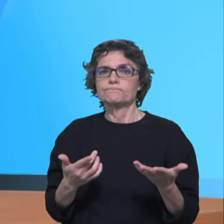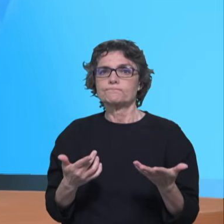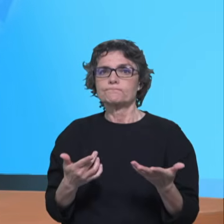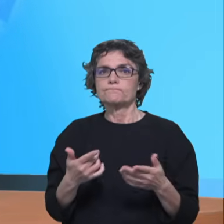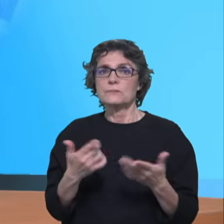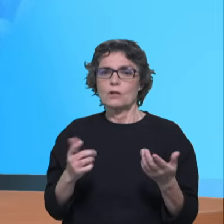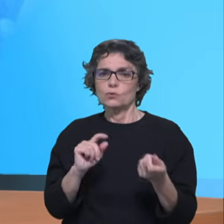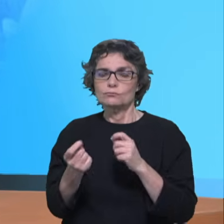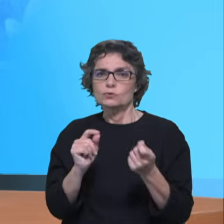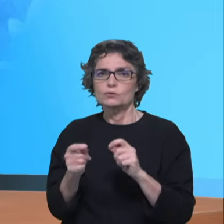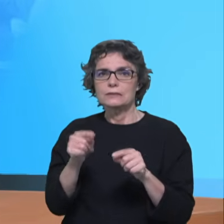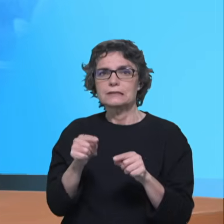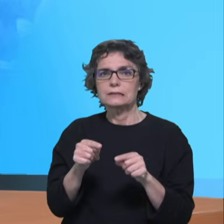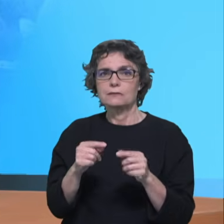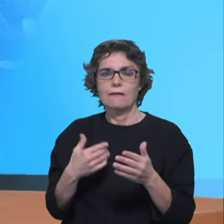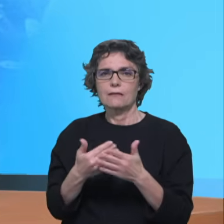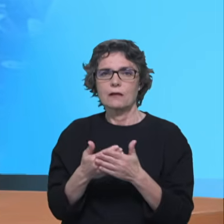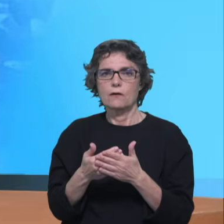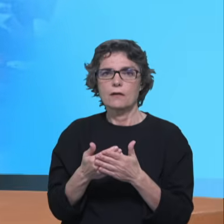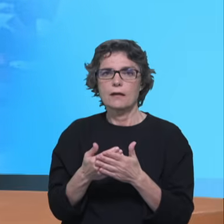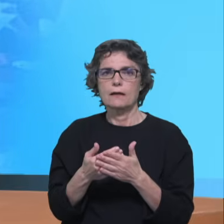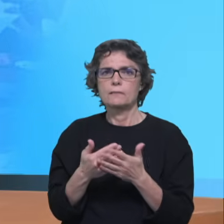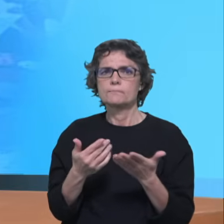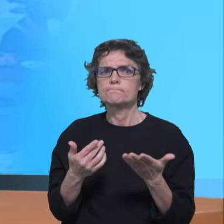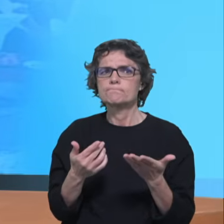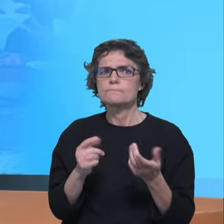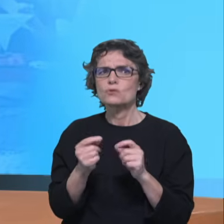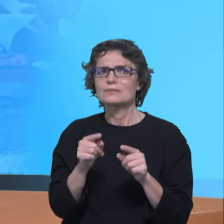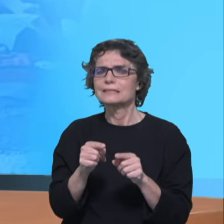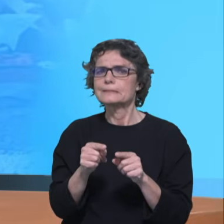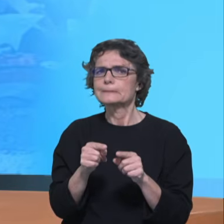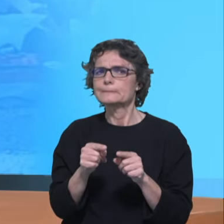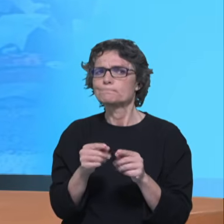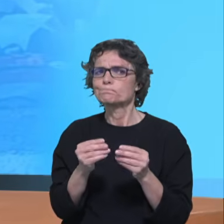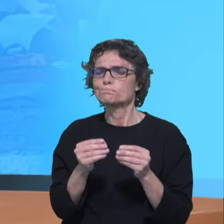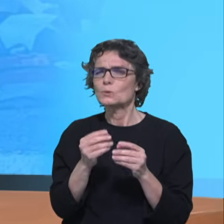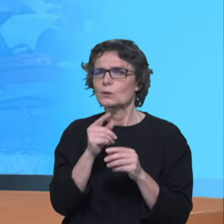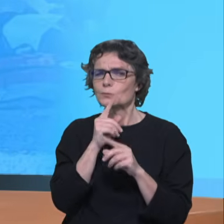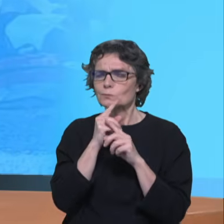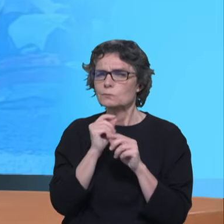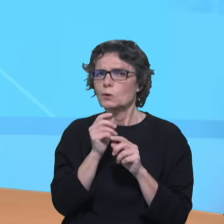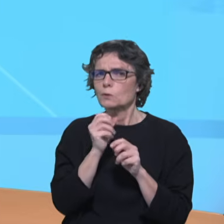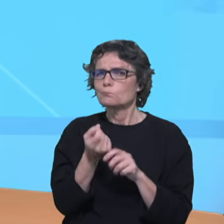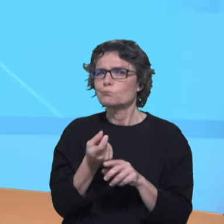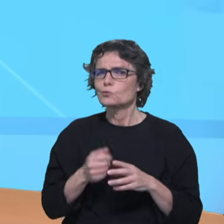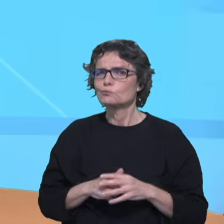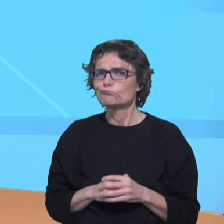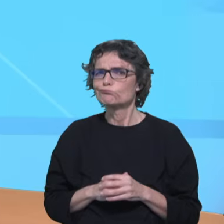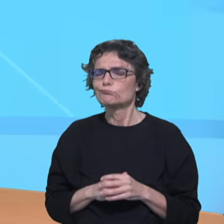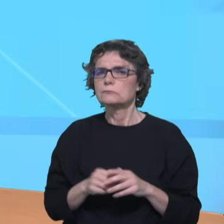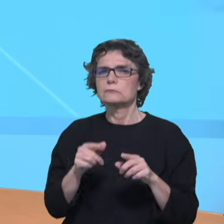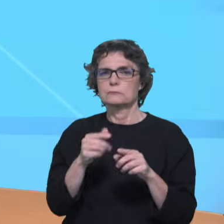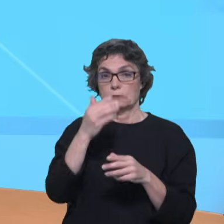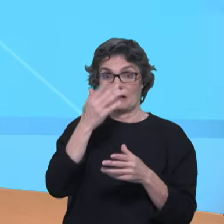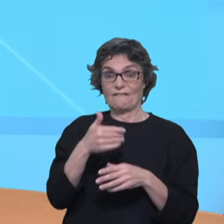nestas discussões da concertação social. É essa discussão que ainda não aconteceu. Ainda são imprevisíveis as consequências que todo esse desenvolvimento vai